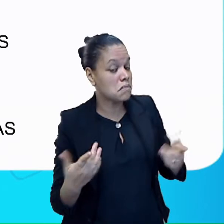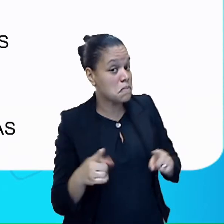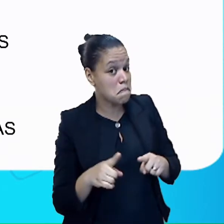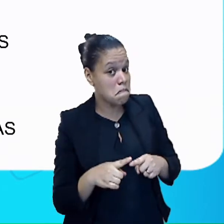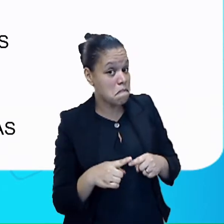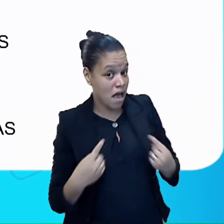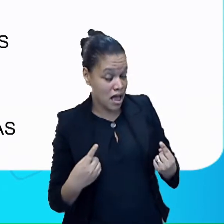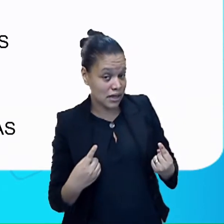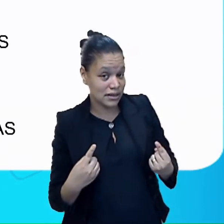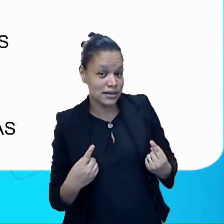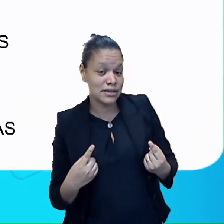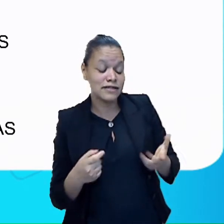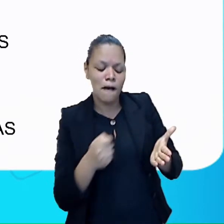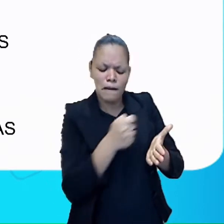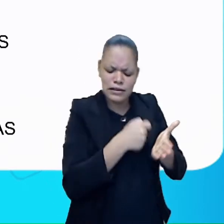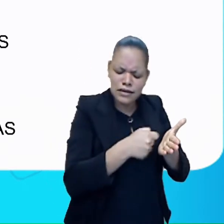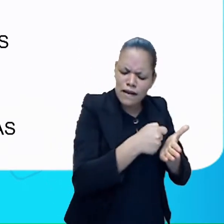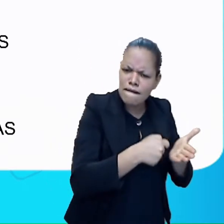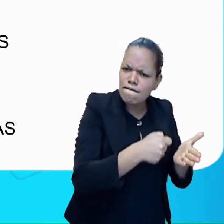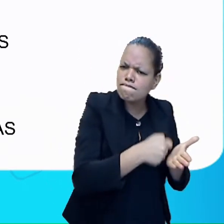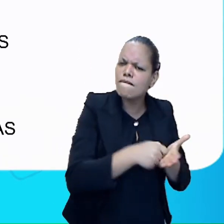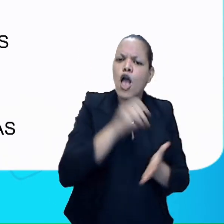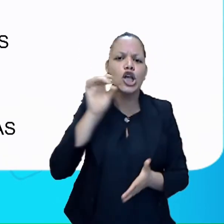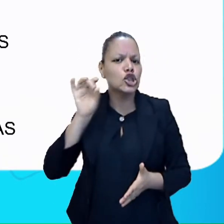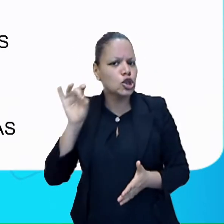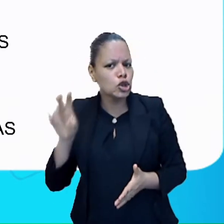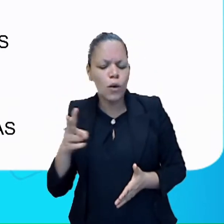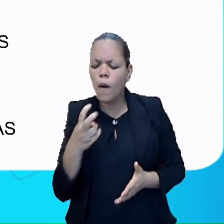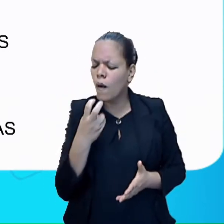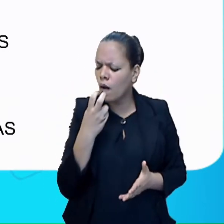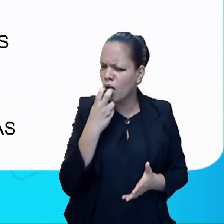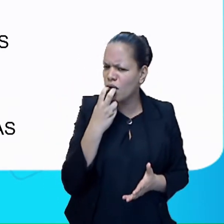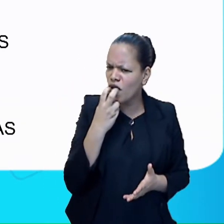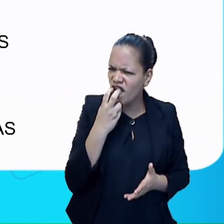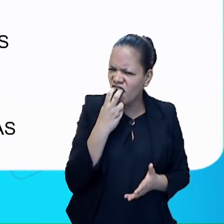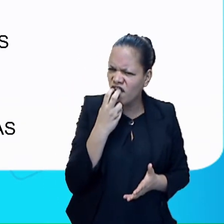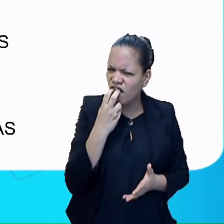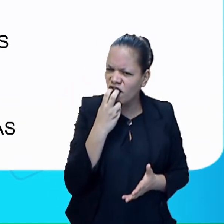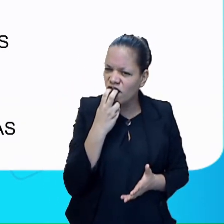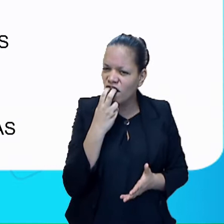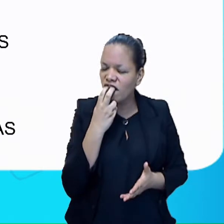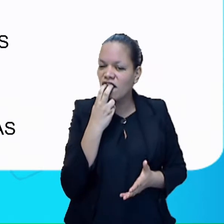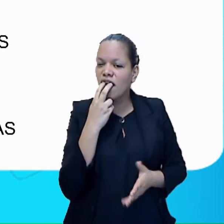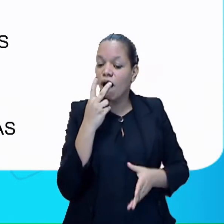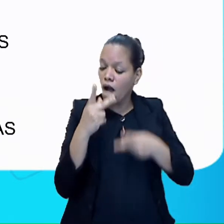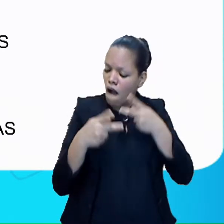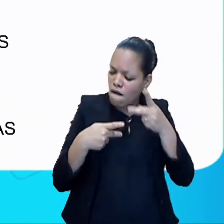quadrinho seguinte, vamos ver o que o Chico Bento falou. Eu sempre acabo